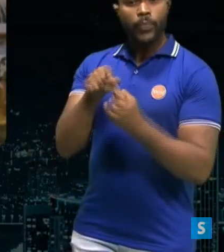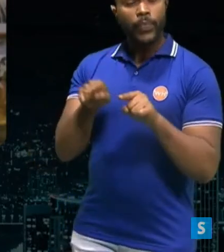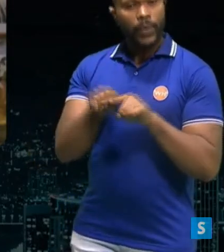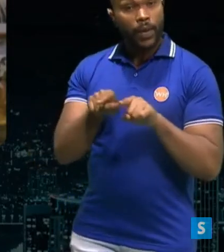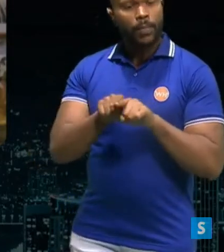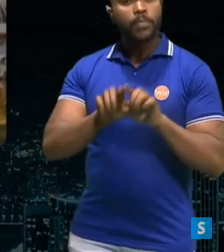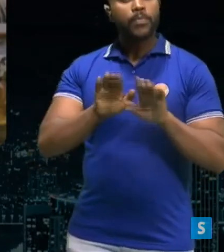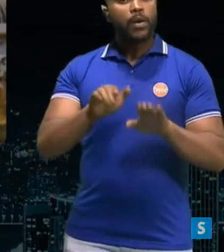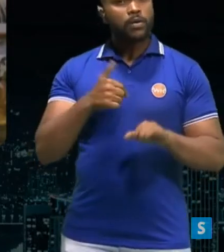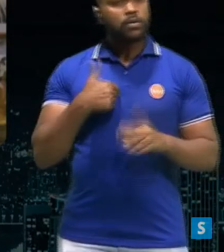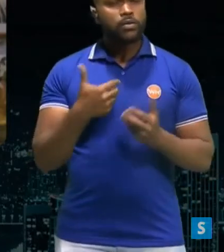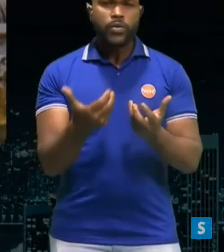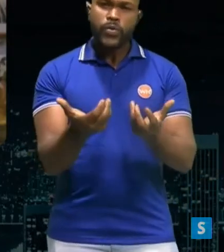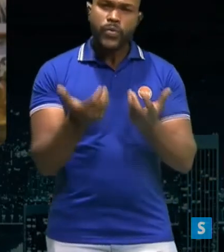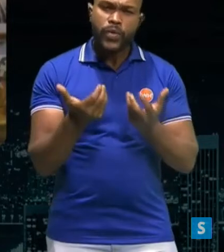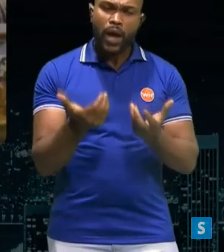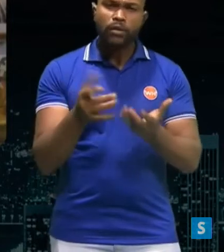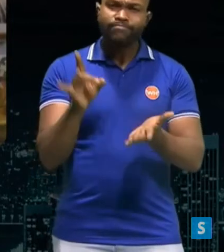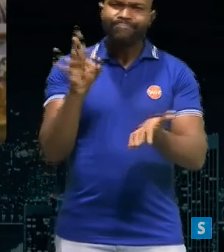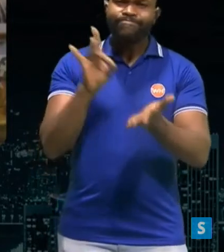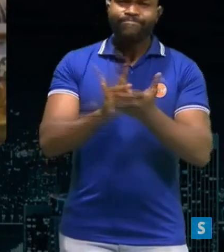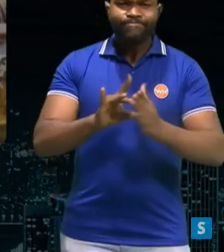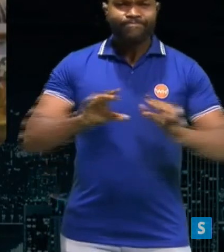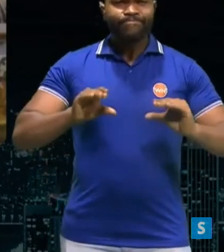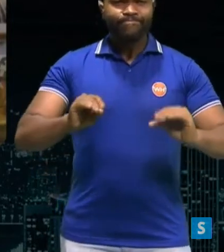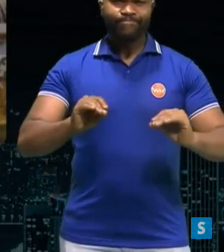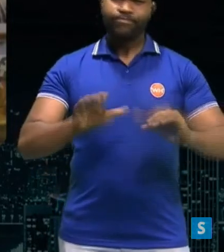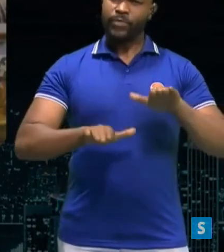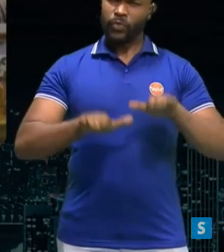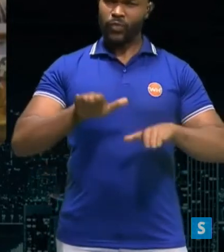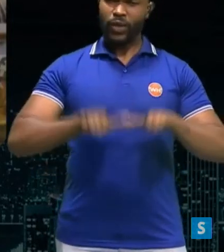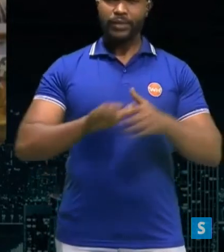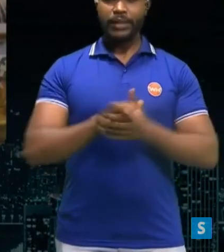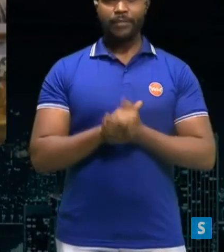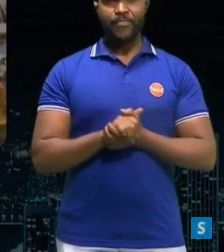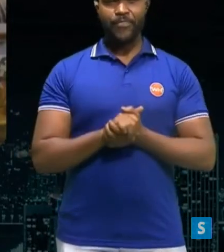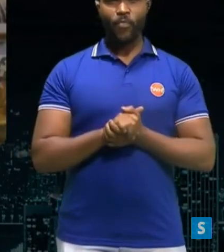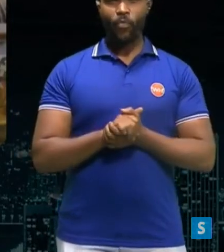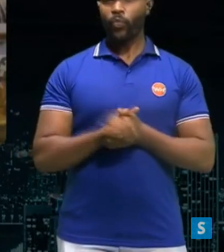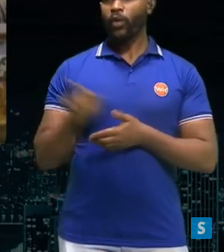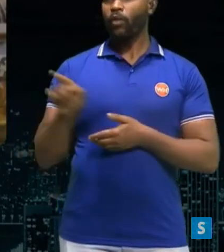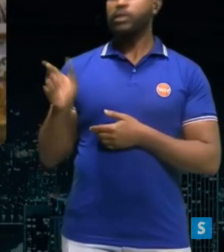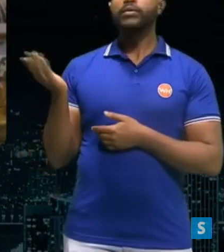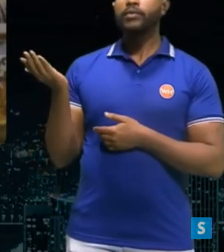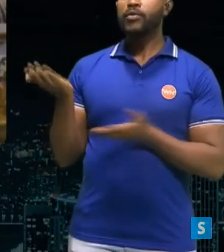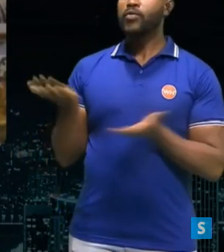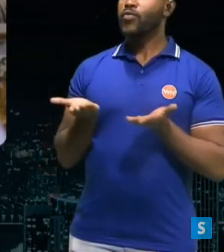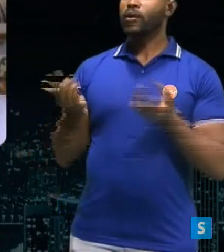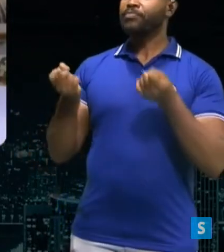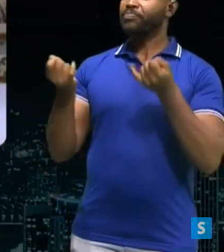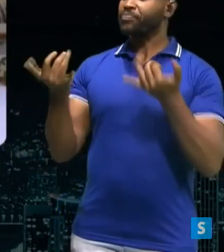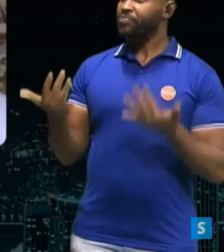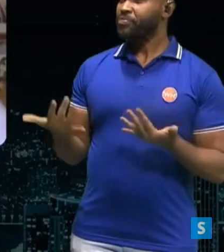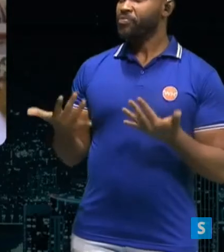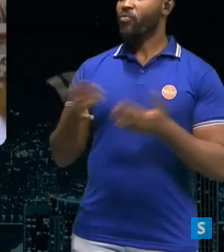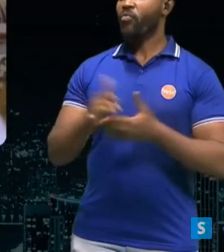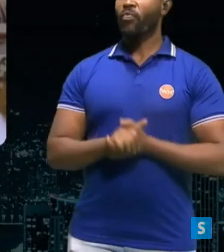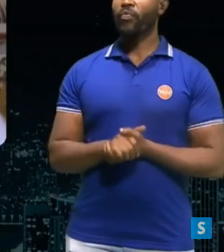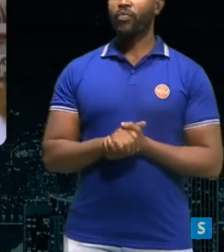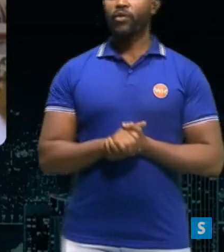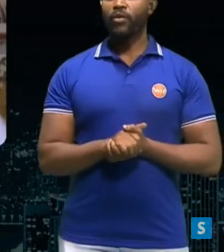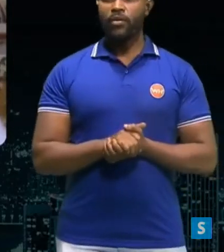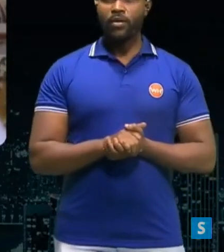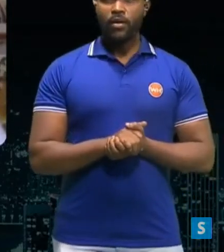nesse sentido mas eu quero mais tangibilidade talvez você é grande agora é você